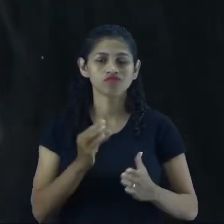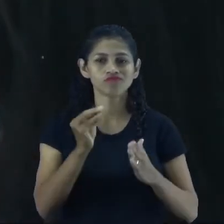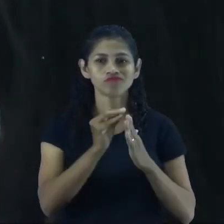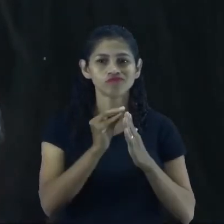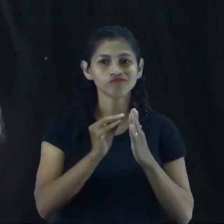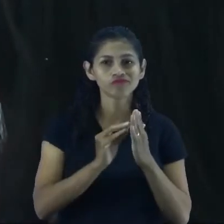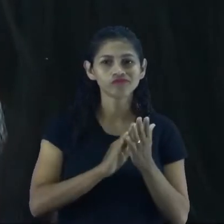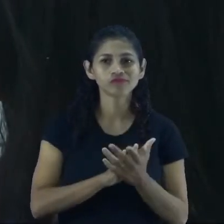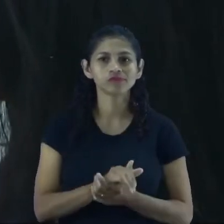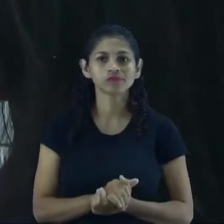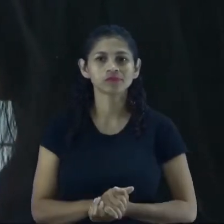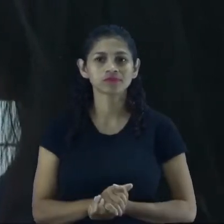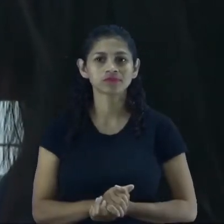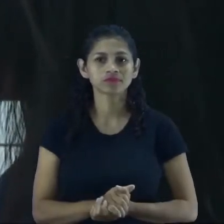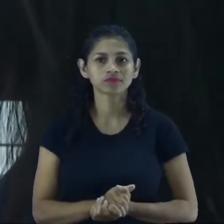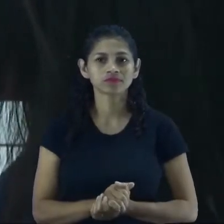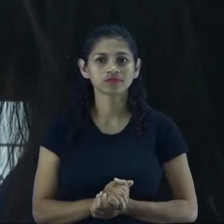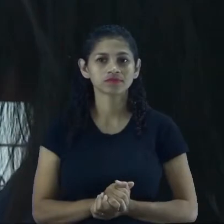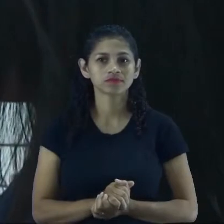elementos